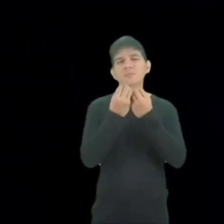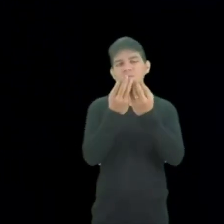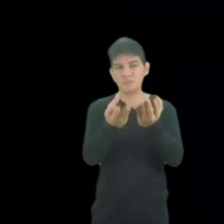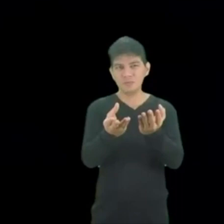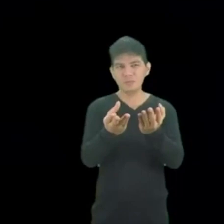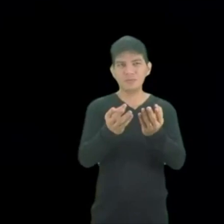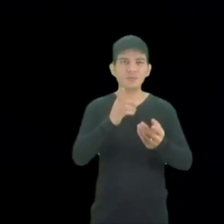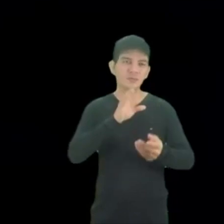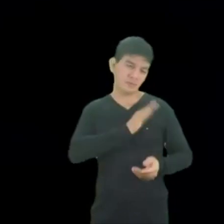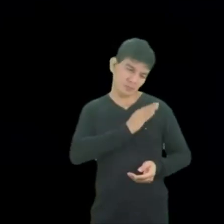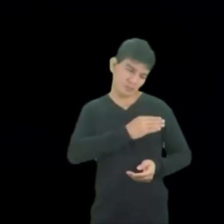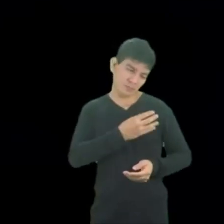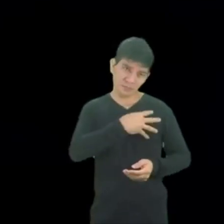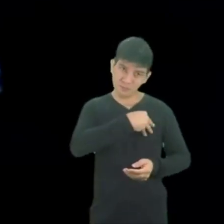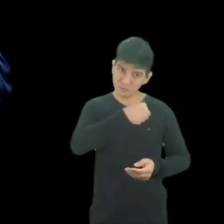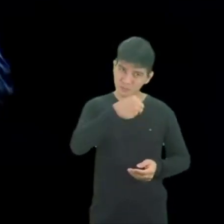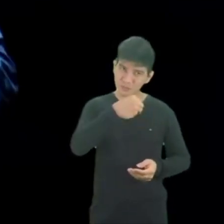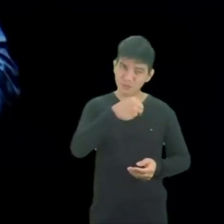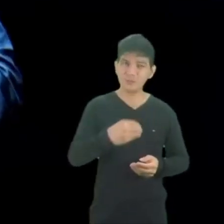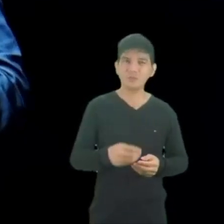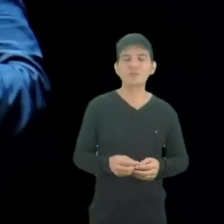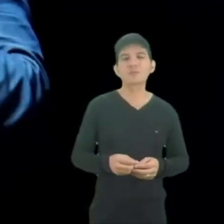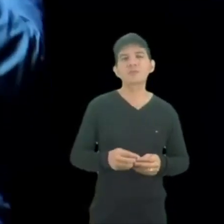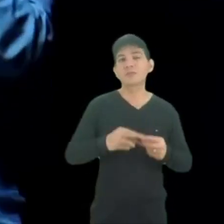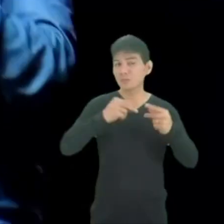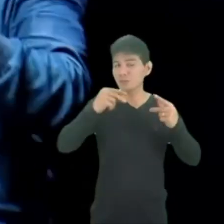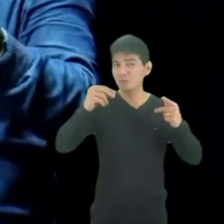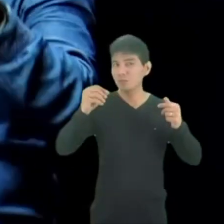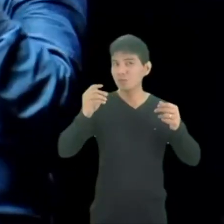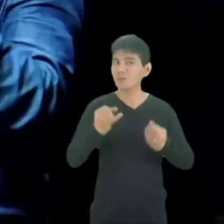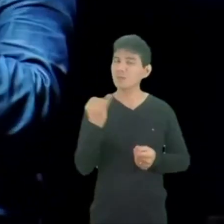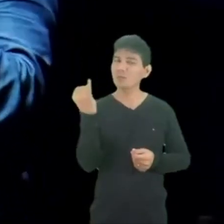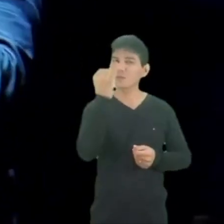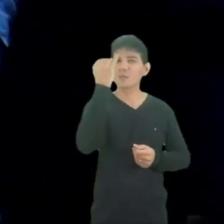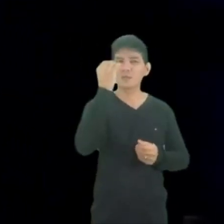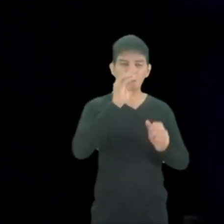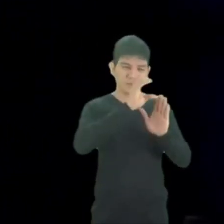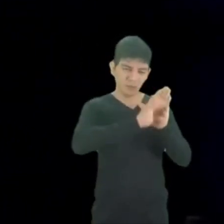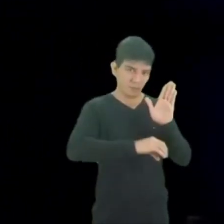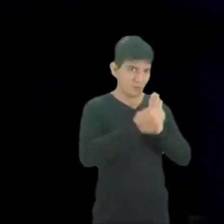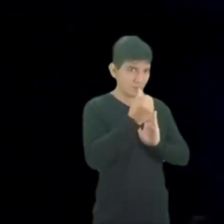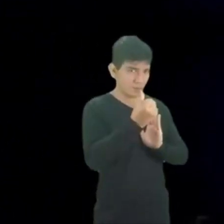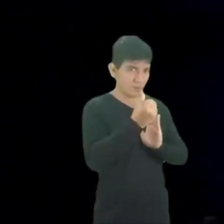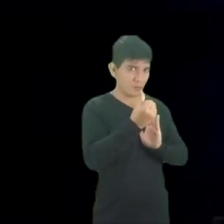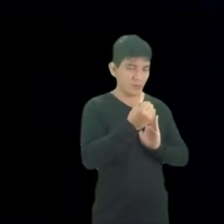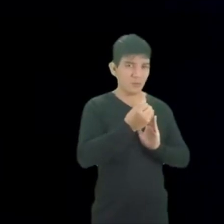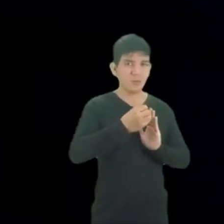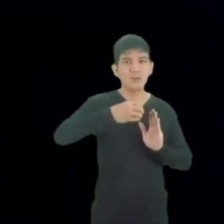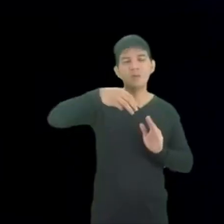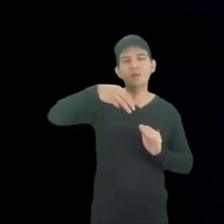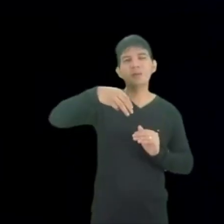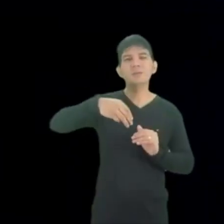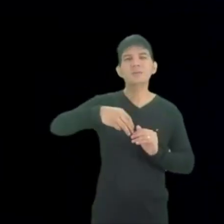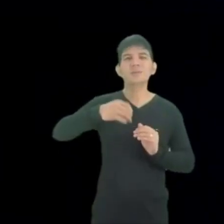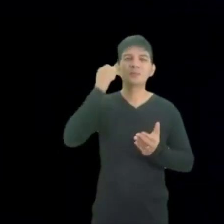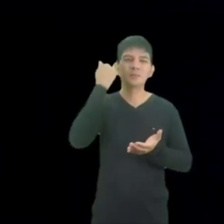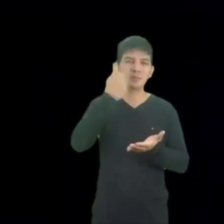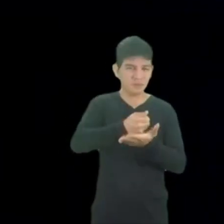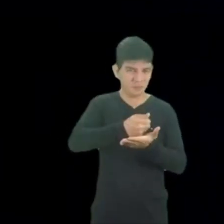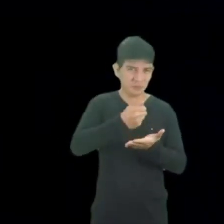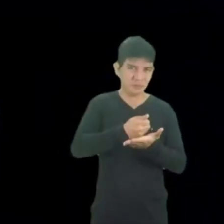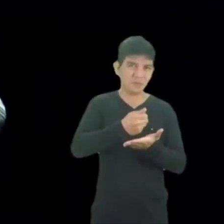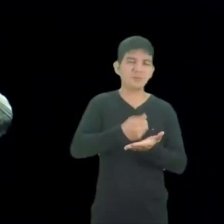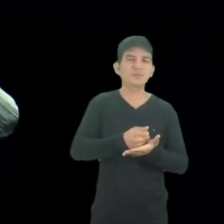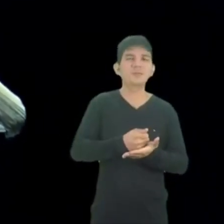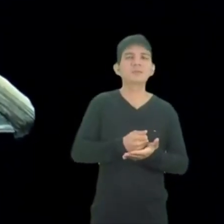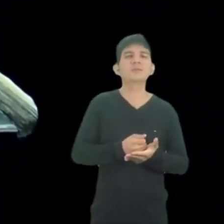filho. Outra coisa importante, no capítulo 6, nós vemos os mandamentos e os testemunhos de